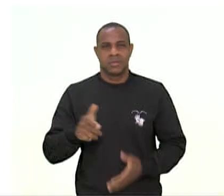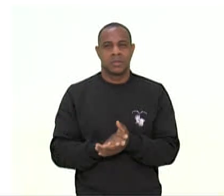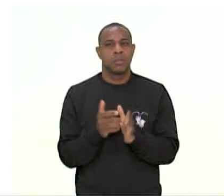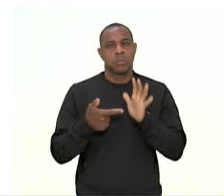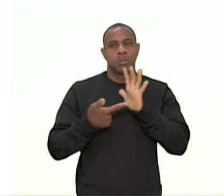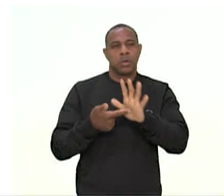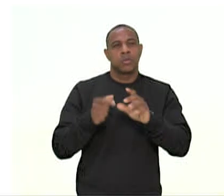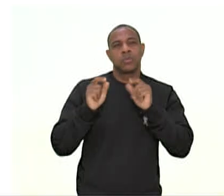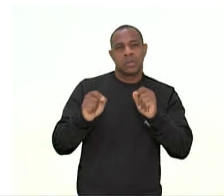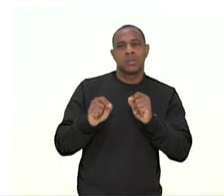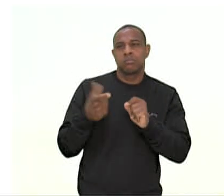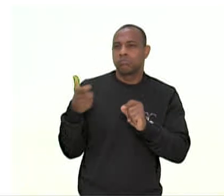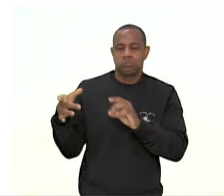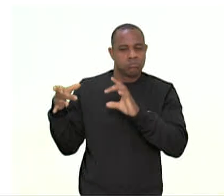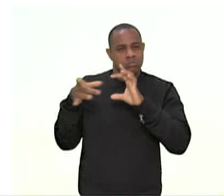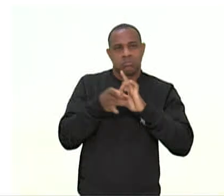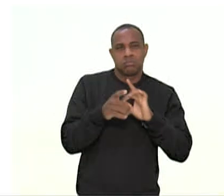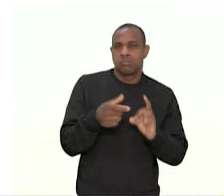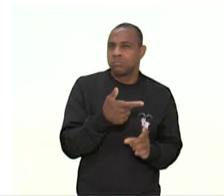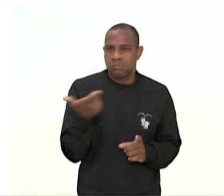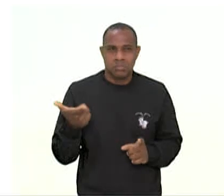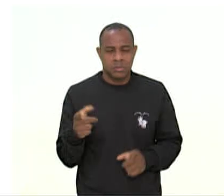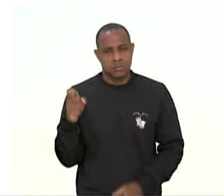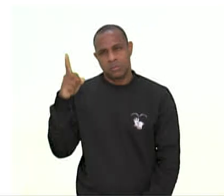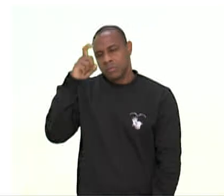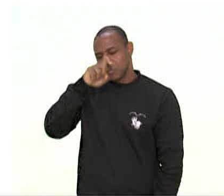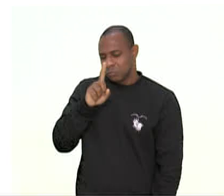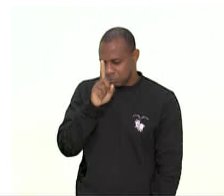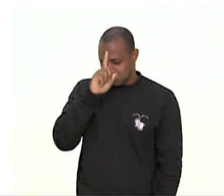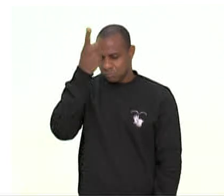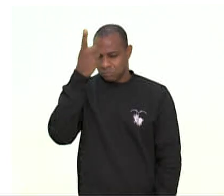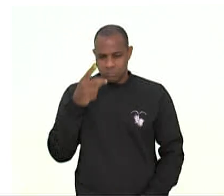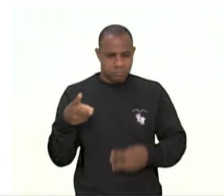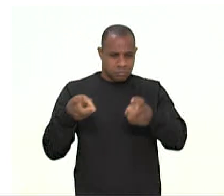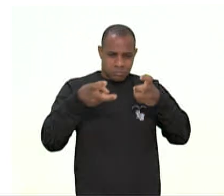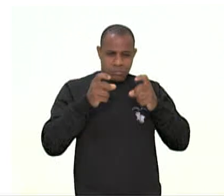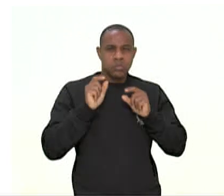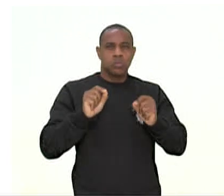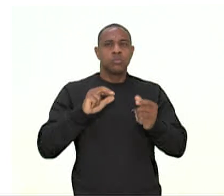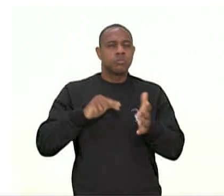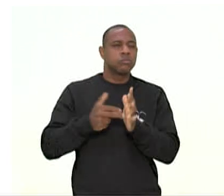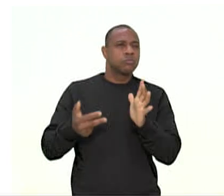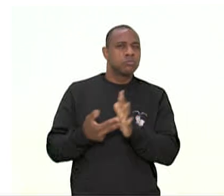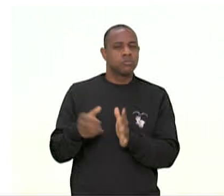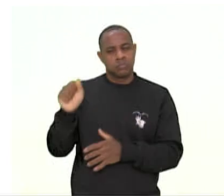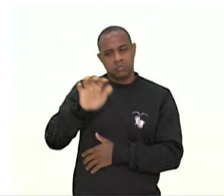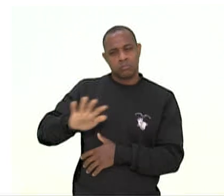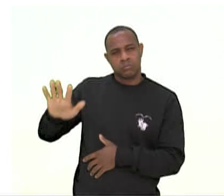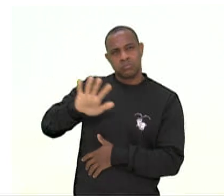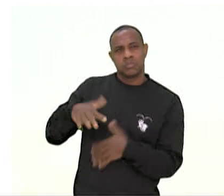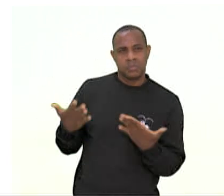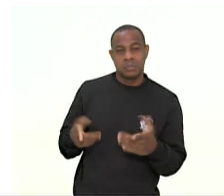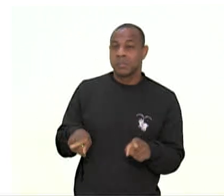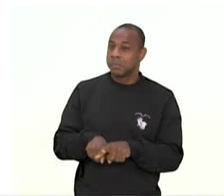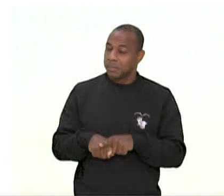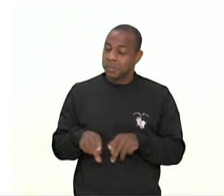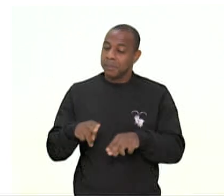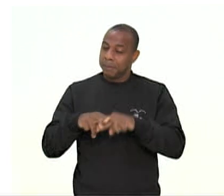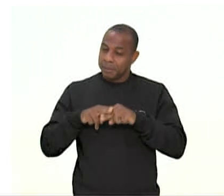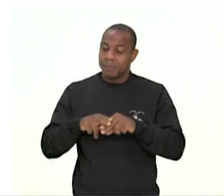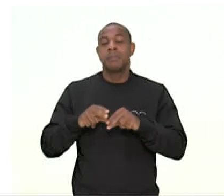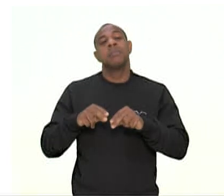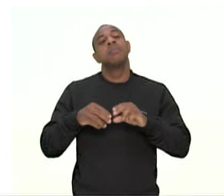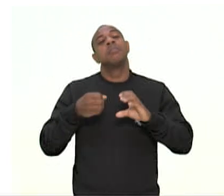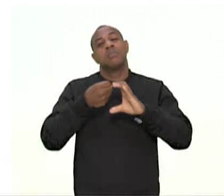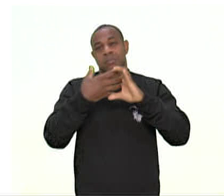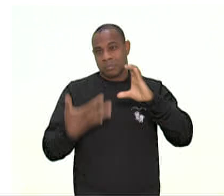demonstra que, sem o contexto em que foi produzida, é realmente difícil a gente deduzir aí uma situação, né? Porém, com as características, nós já